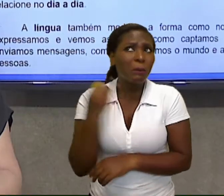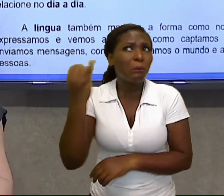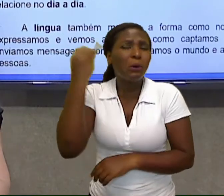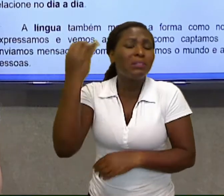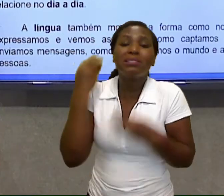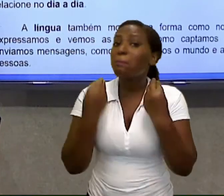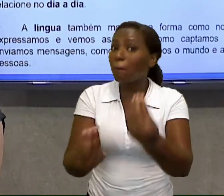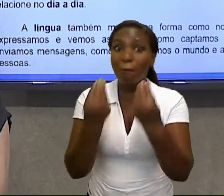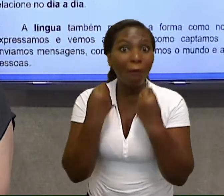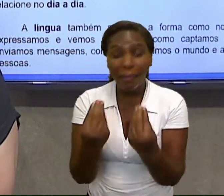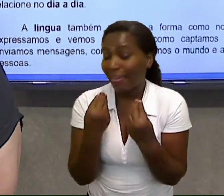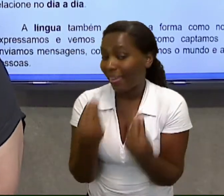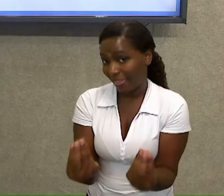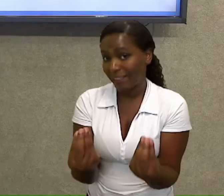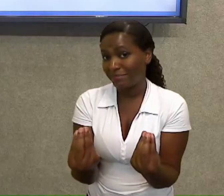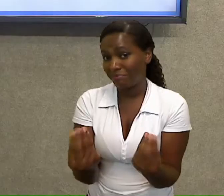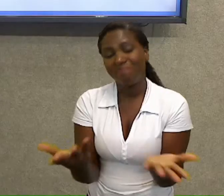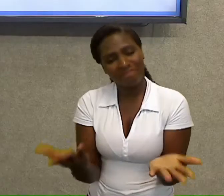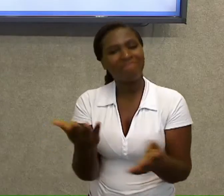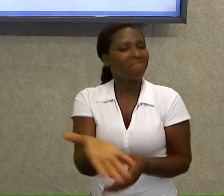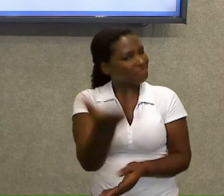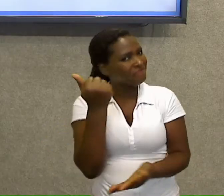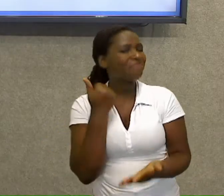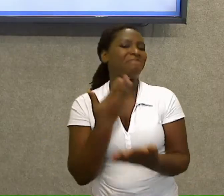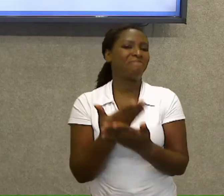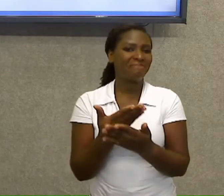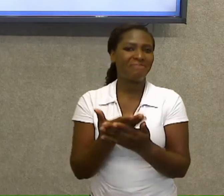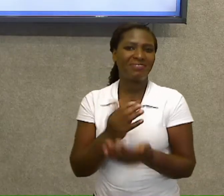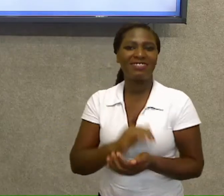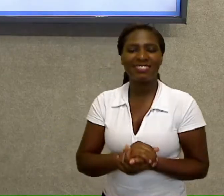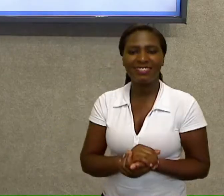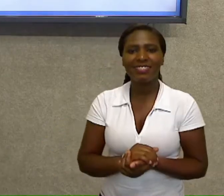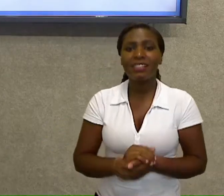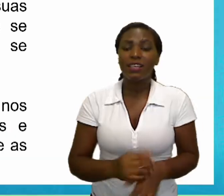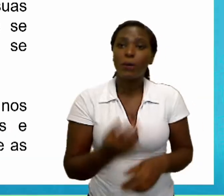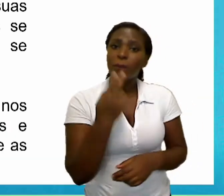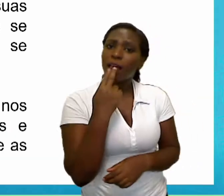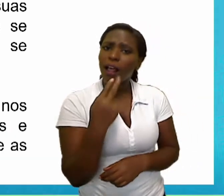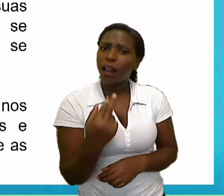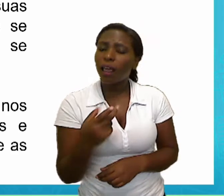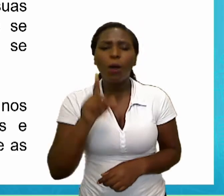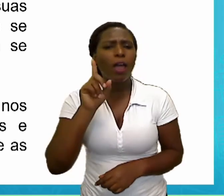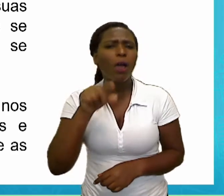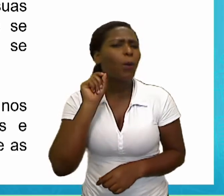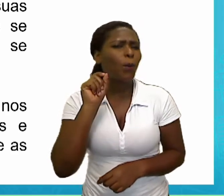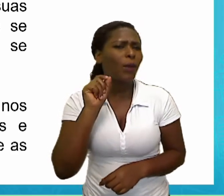Para que estudar isso? Vamos lá? A língua é um código